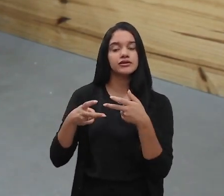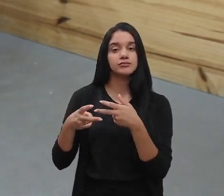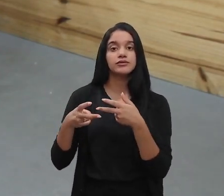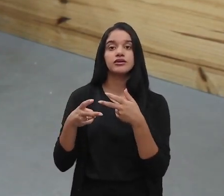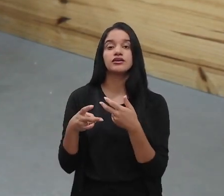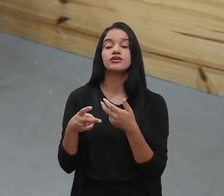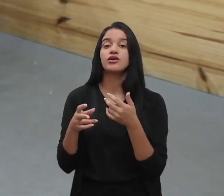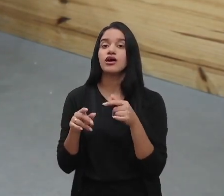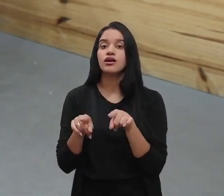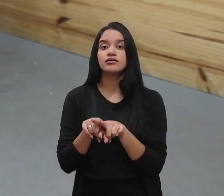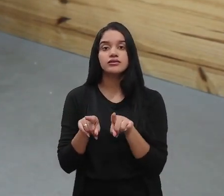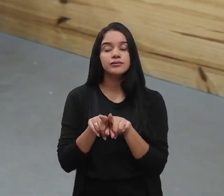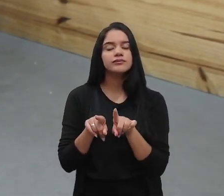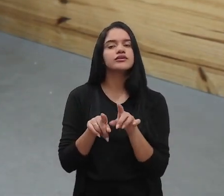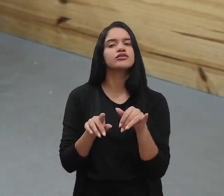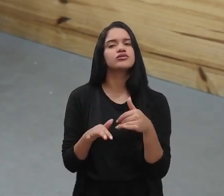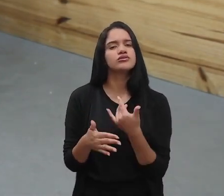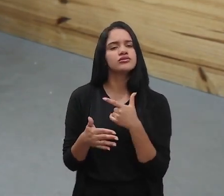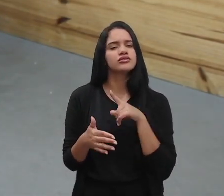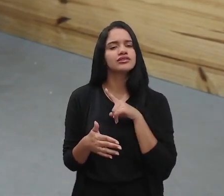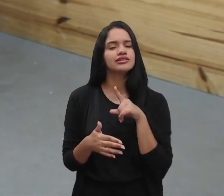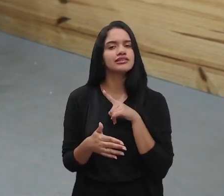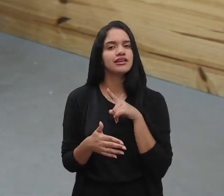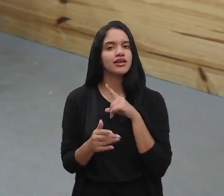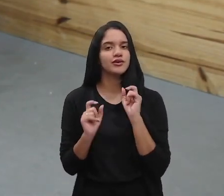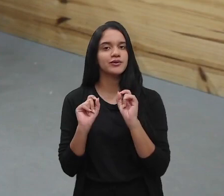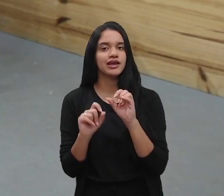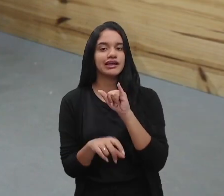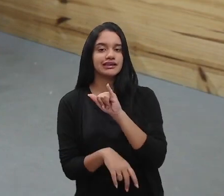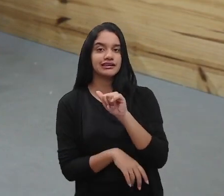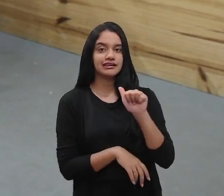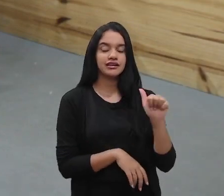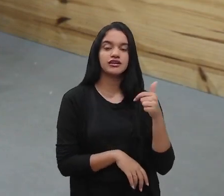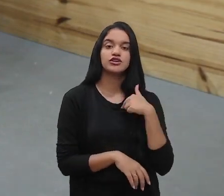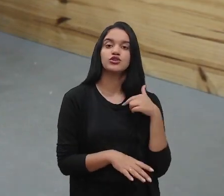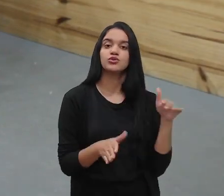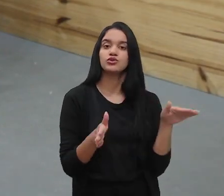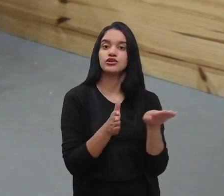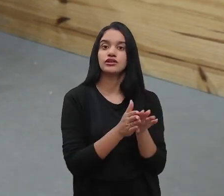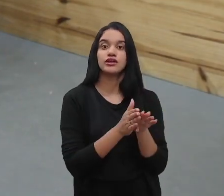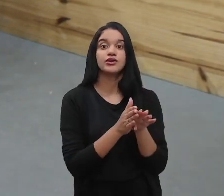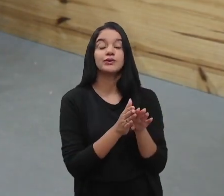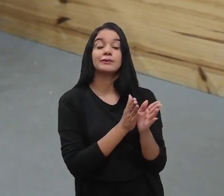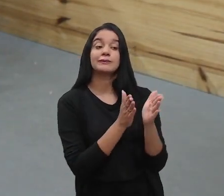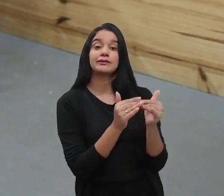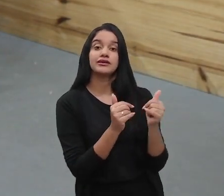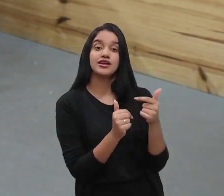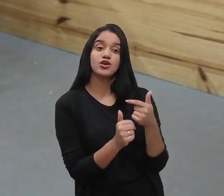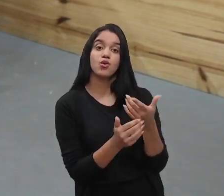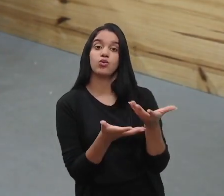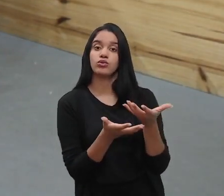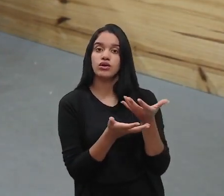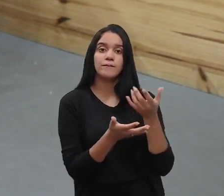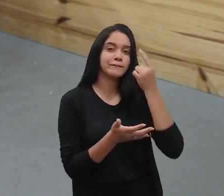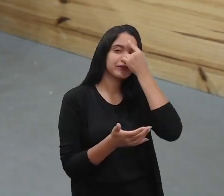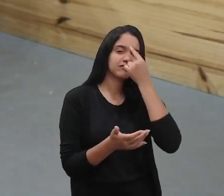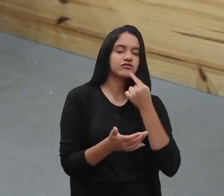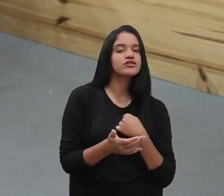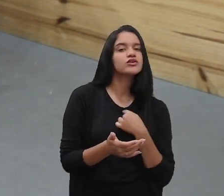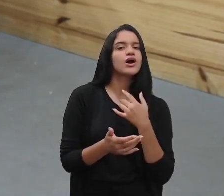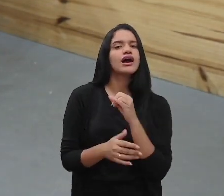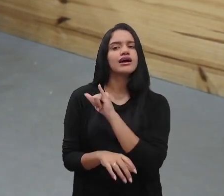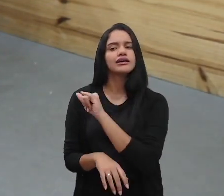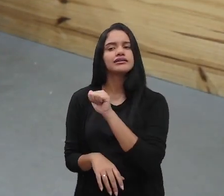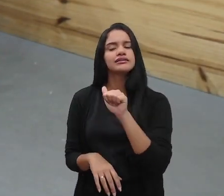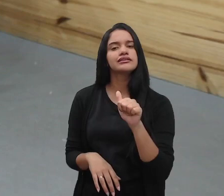vem formatado. Como aquela questão que eu estava falando anteriormente. Eu chego para o demandante e digo, olha, eu quero esse perfil. A inteligência artificial só